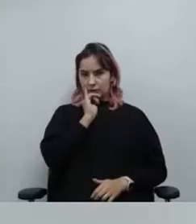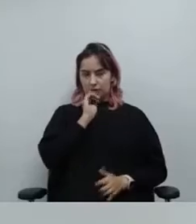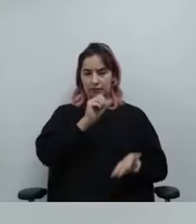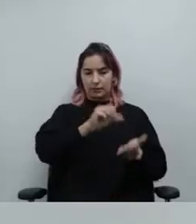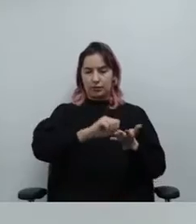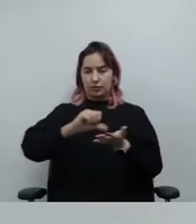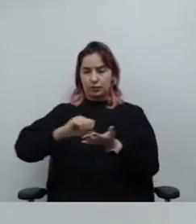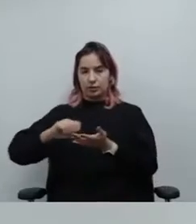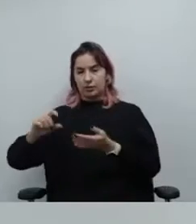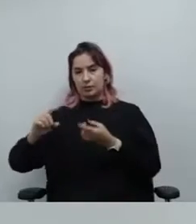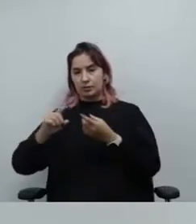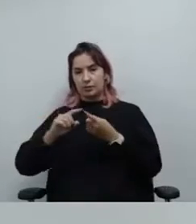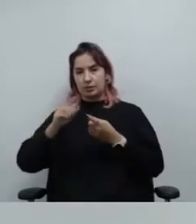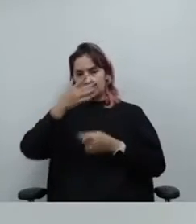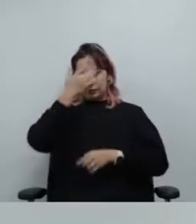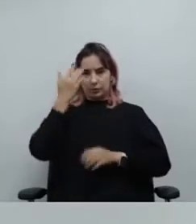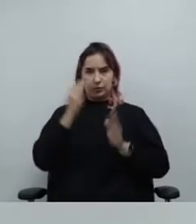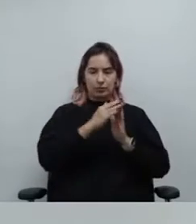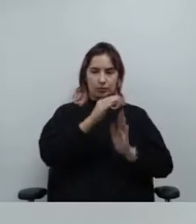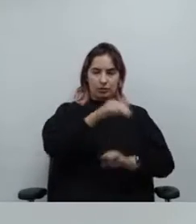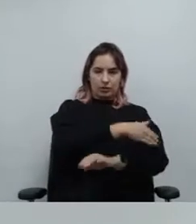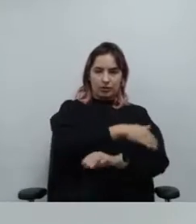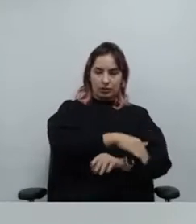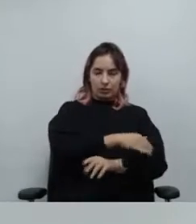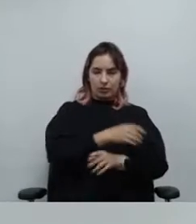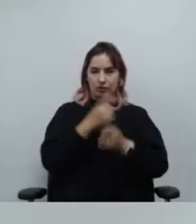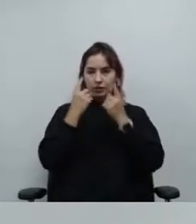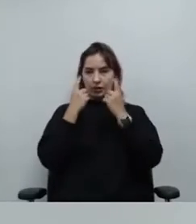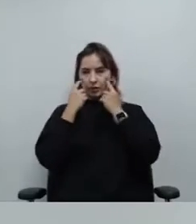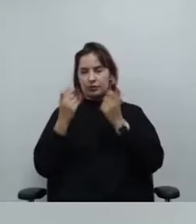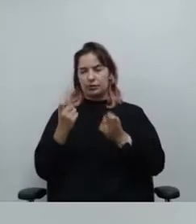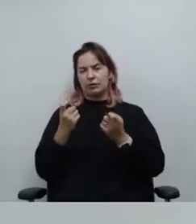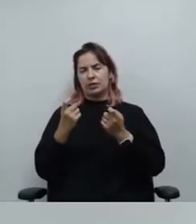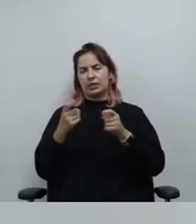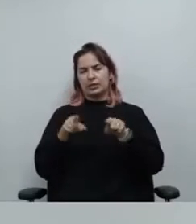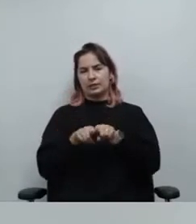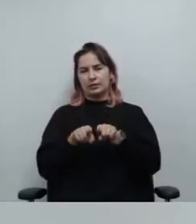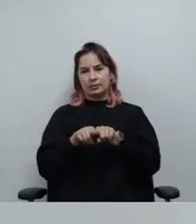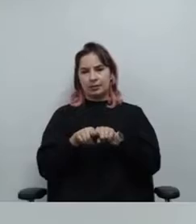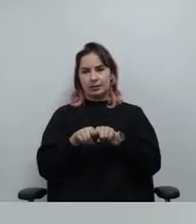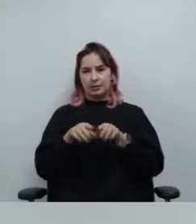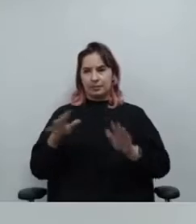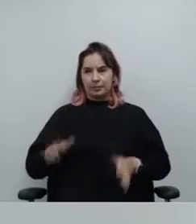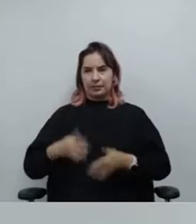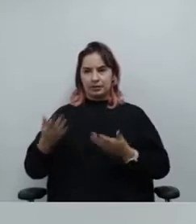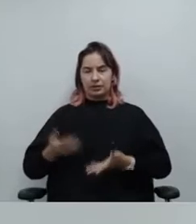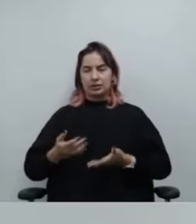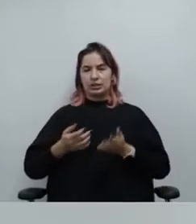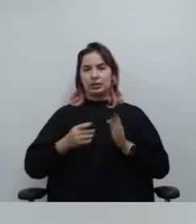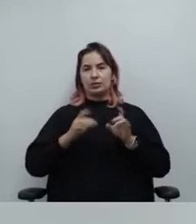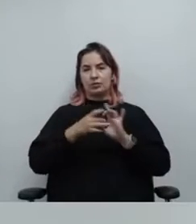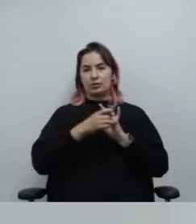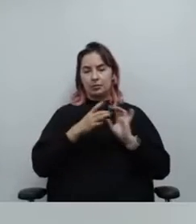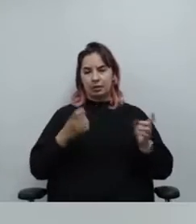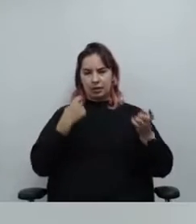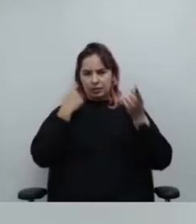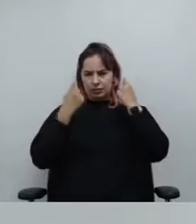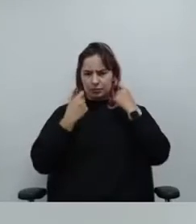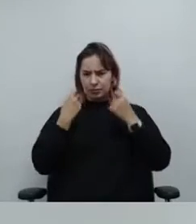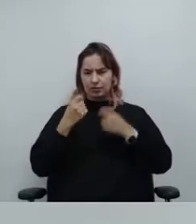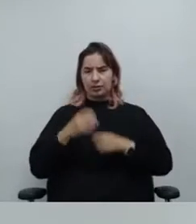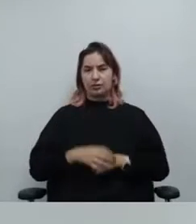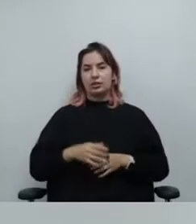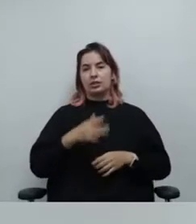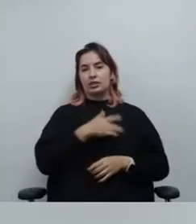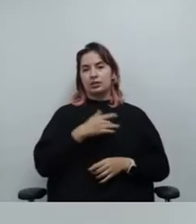atua com os temas da população em situação de rua, violência institucional e tortura, manifestação e liberdade de expressão, saúde pública,